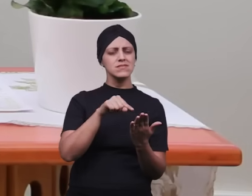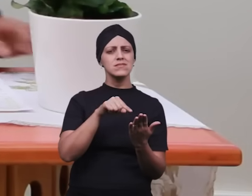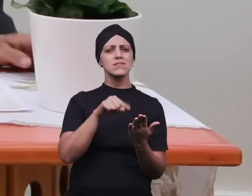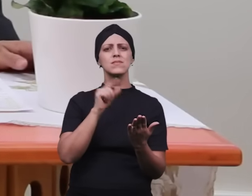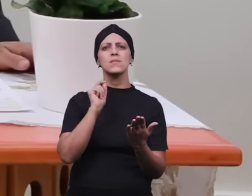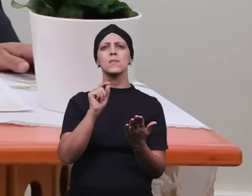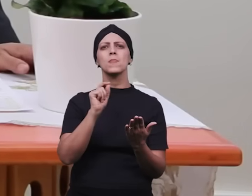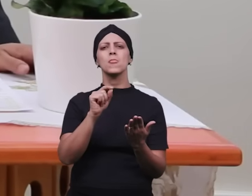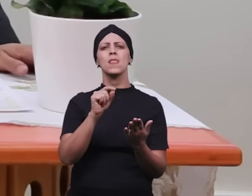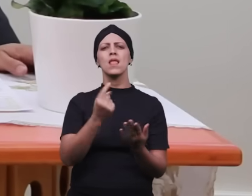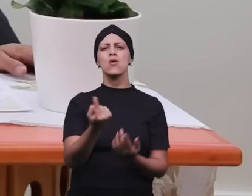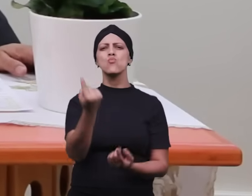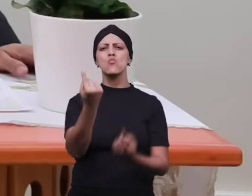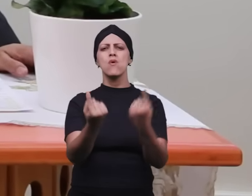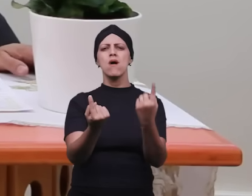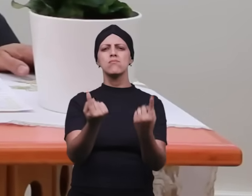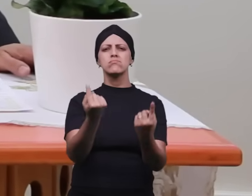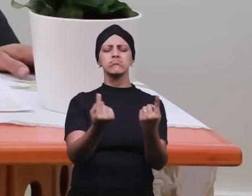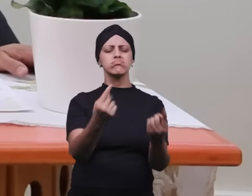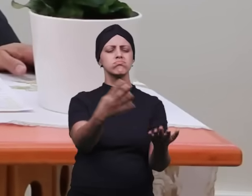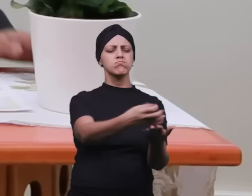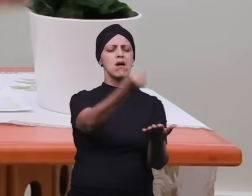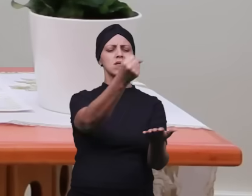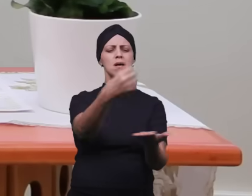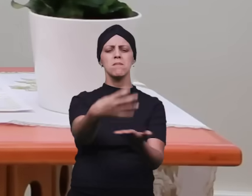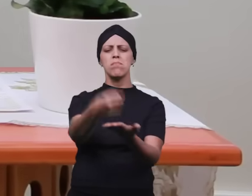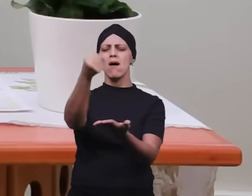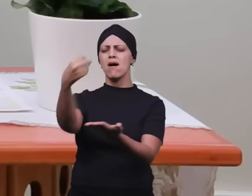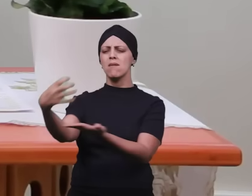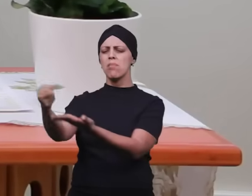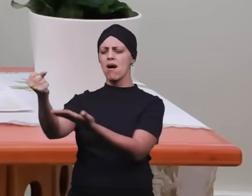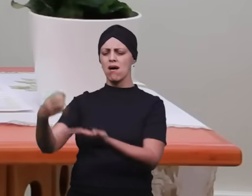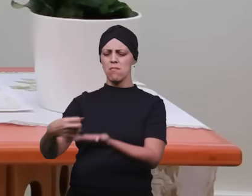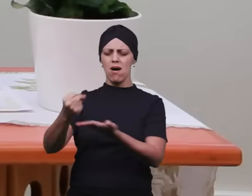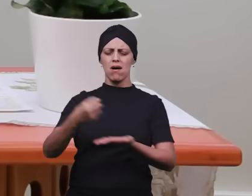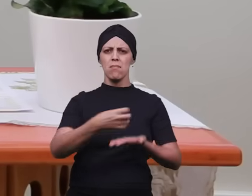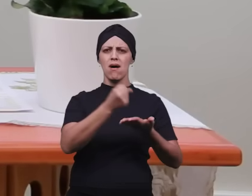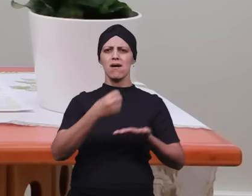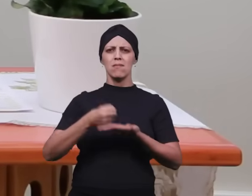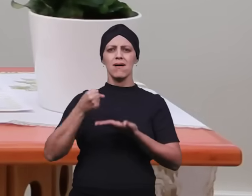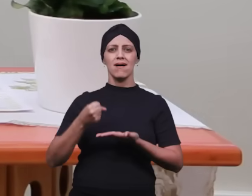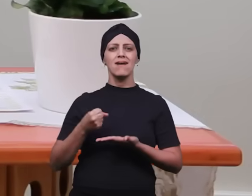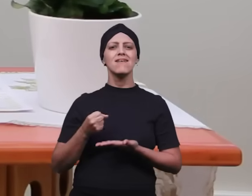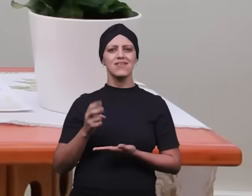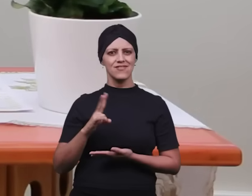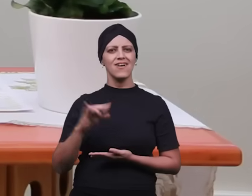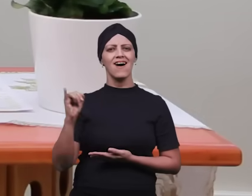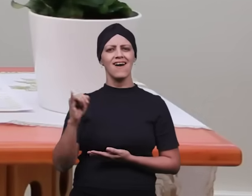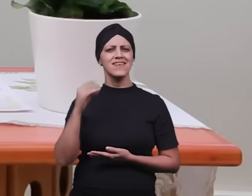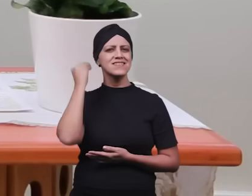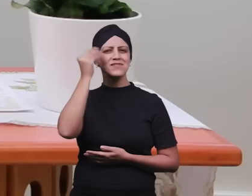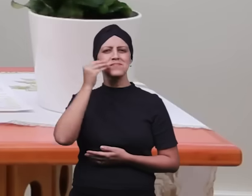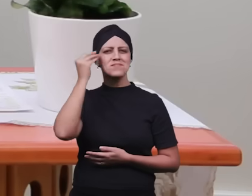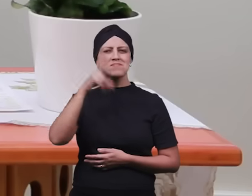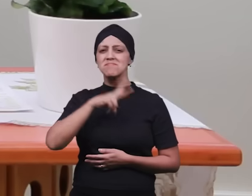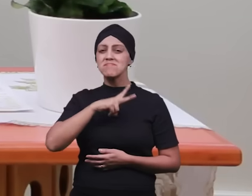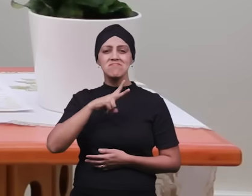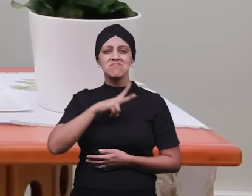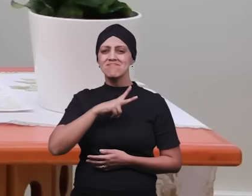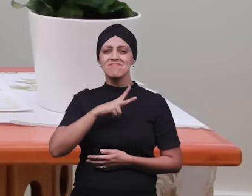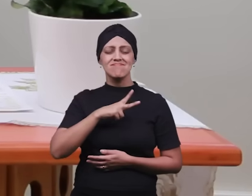sereis colhidos um a um. É uma experiência individual que Deus quer dar a você, a mim e a todos que estão nos